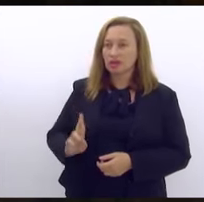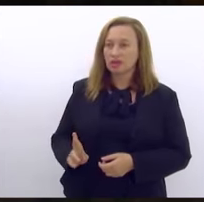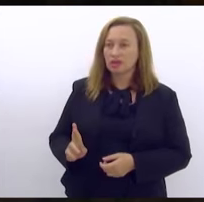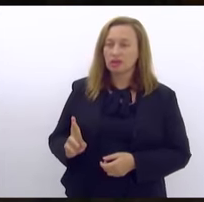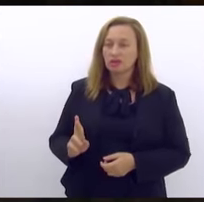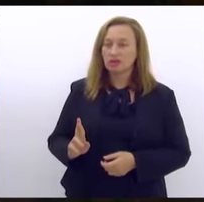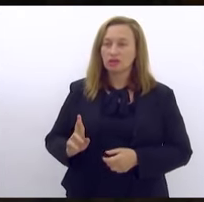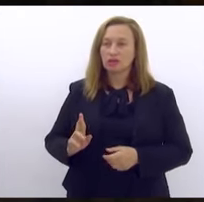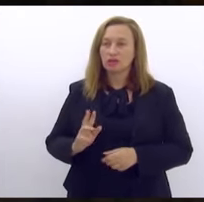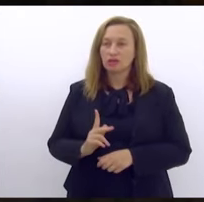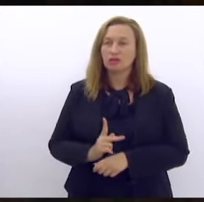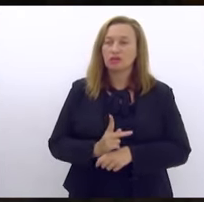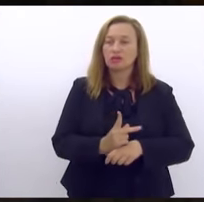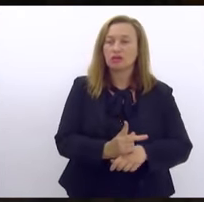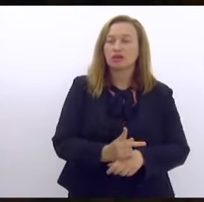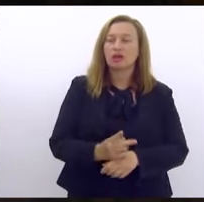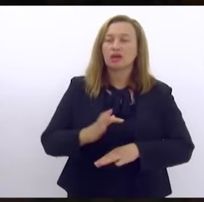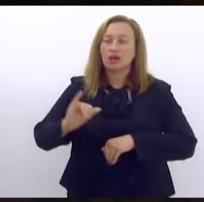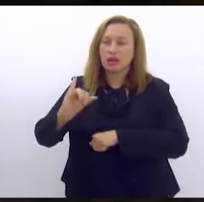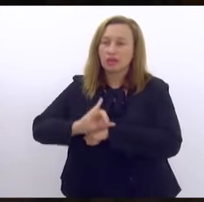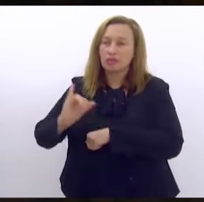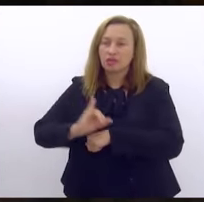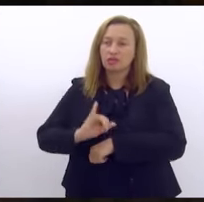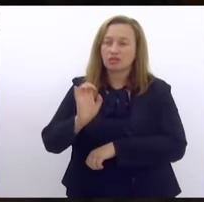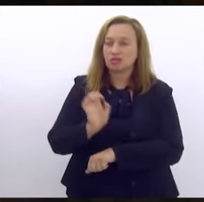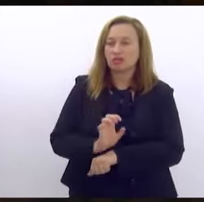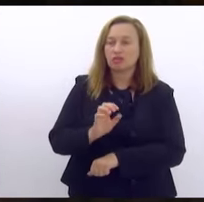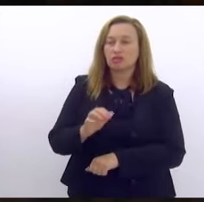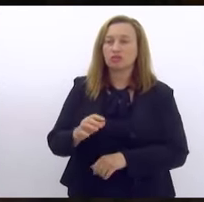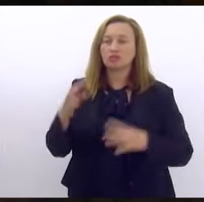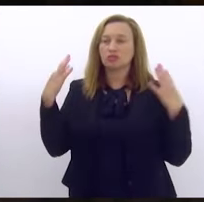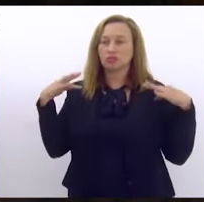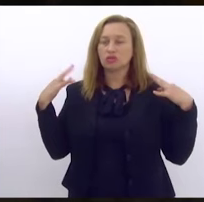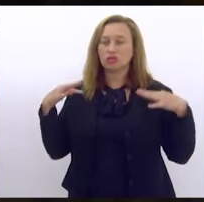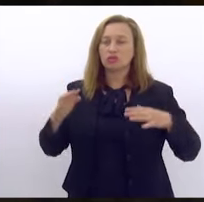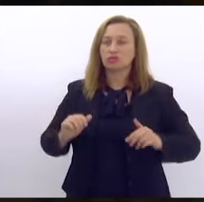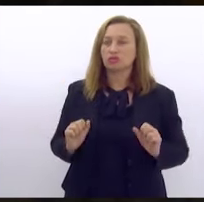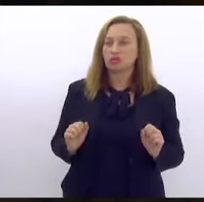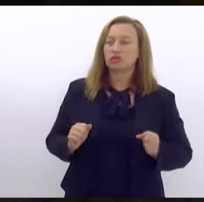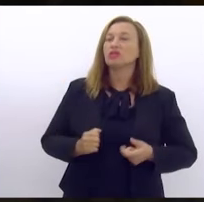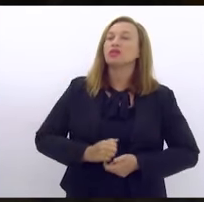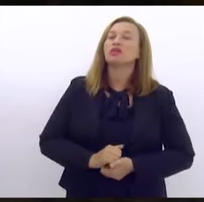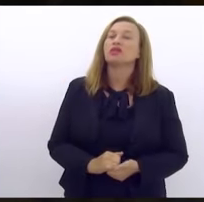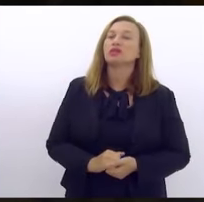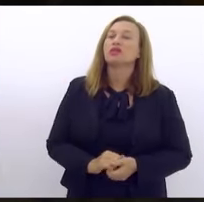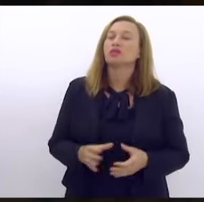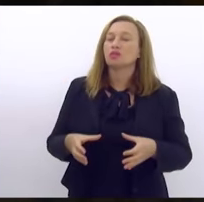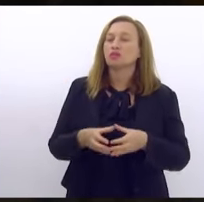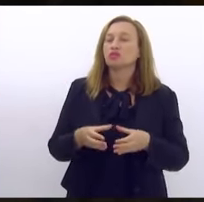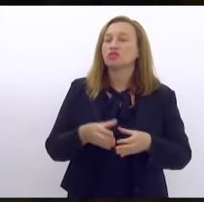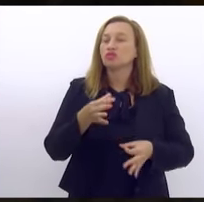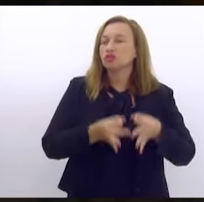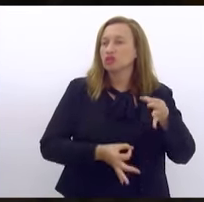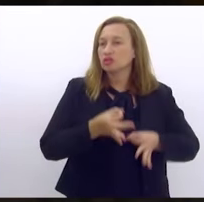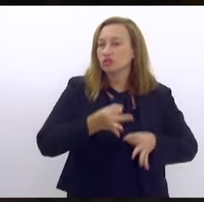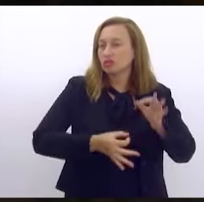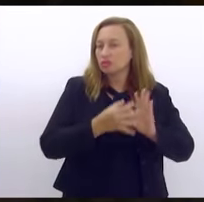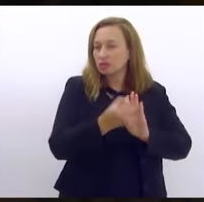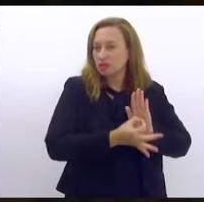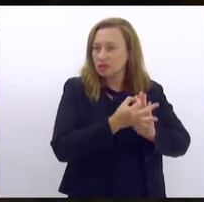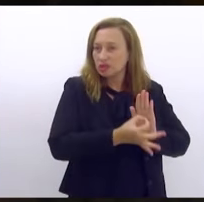de Capital Estadual do Turismo de Aventura. Parecer das comissões de Constituição e Justiça